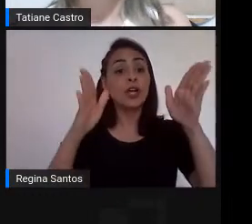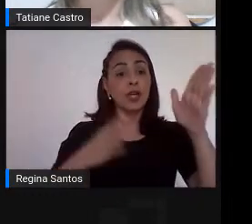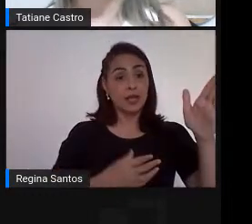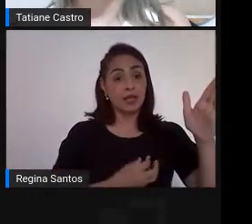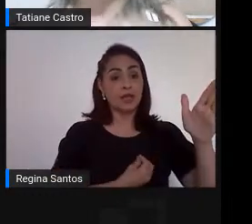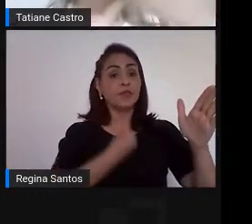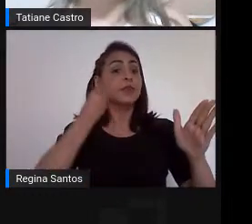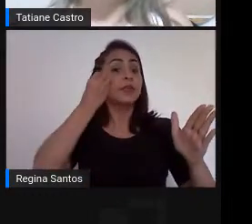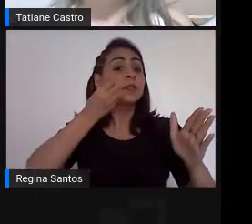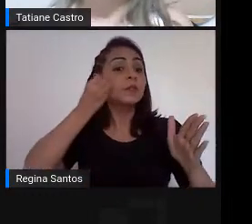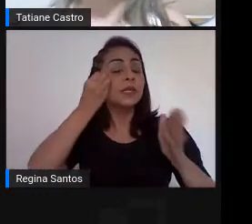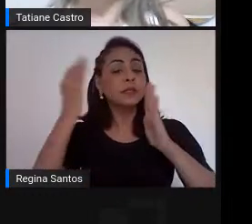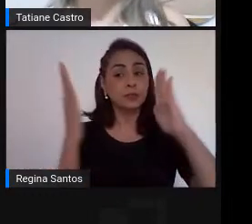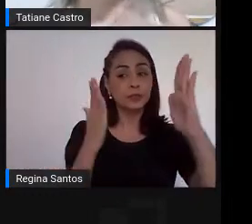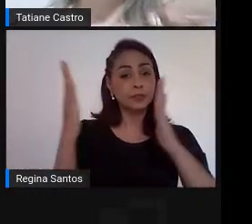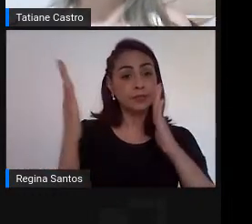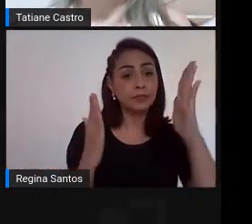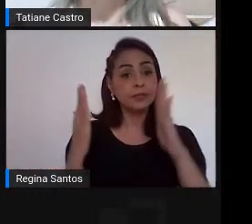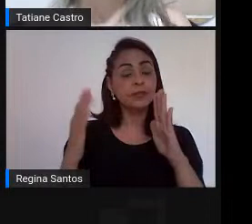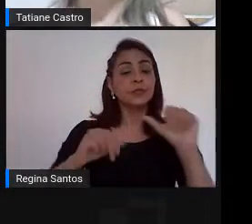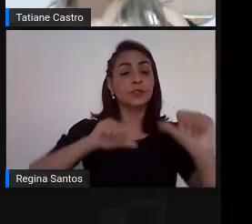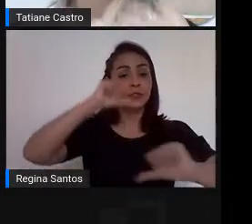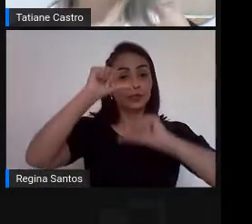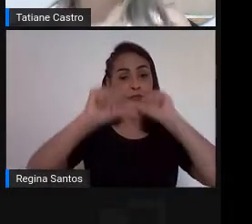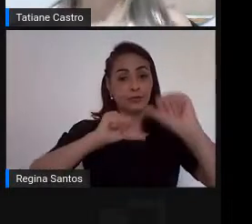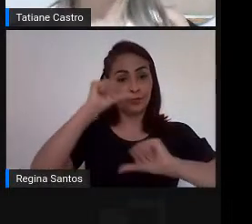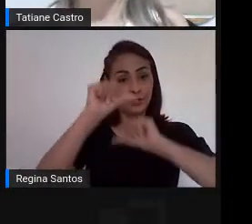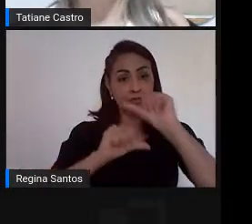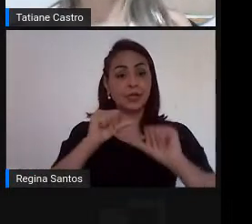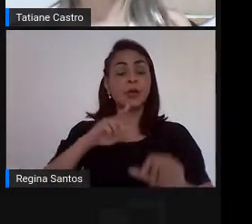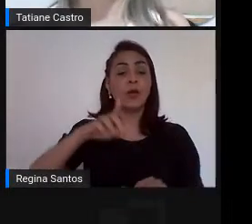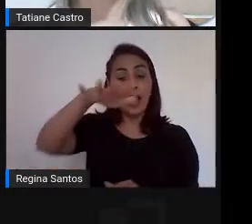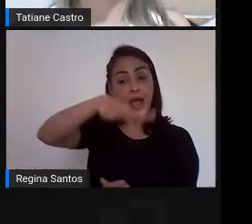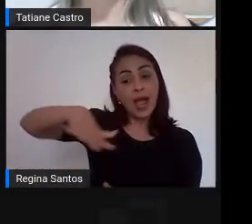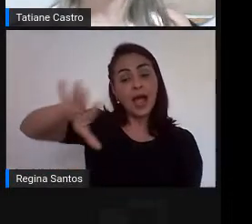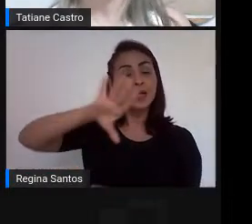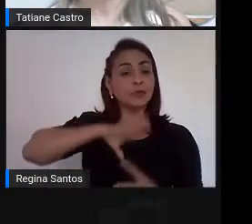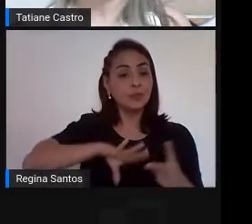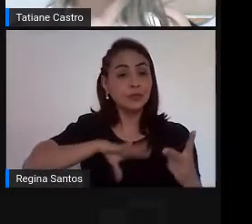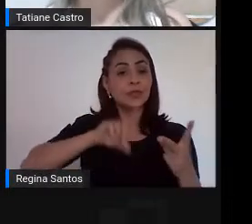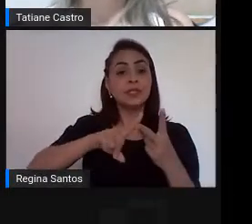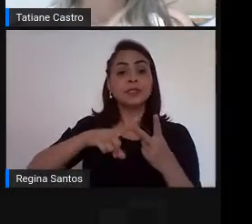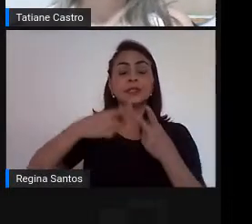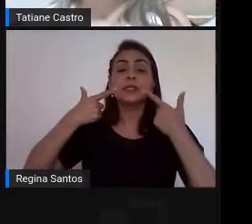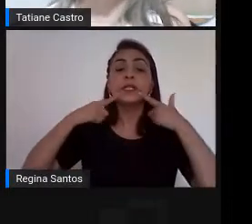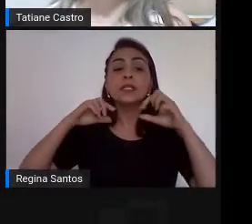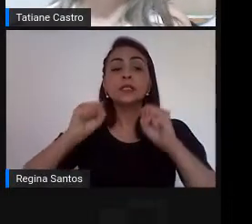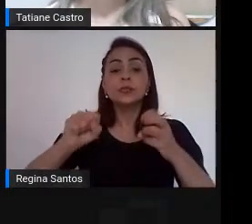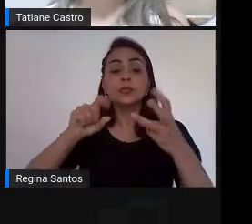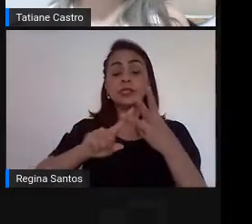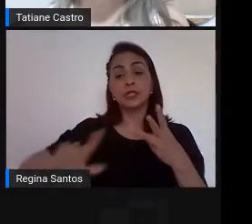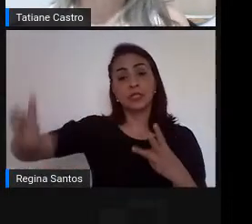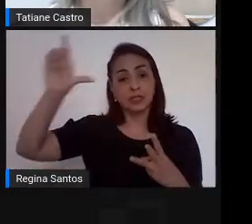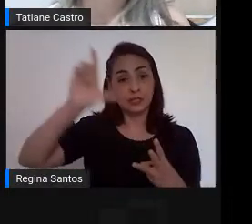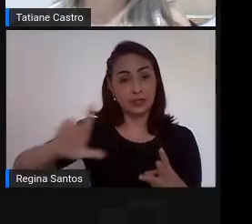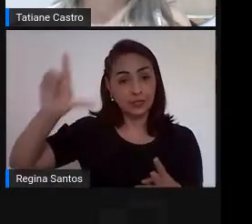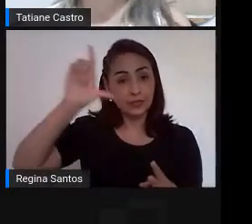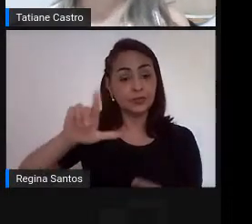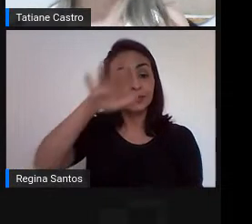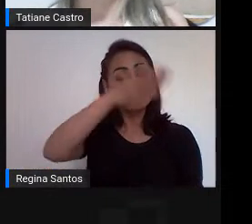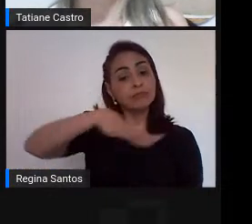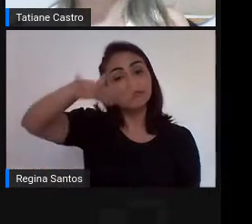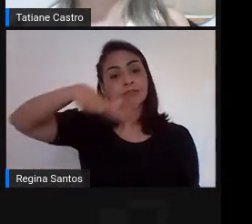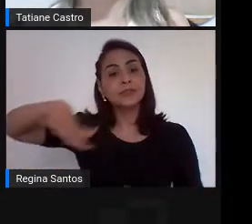quatro docentes pertencentes a áreas diferentes, língua portuguesa, linguística, literatura, que era para a gente ter um olhar dos diferentes